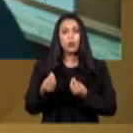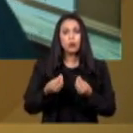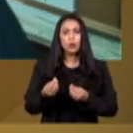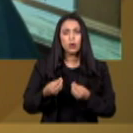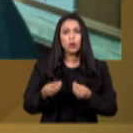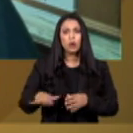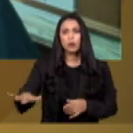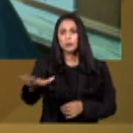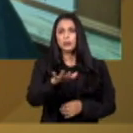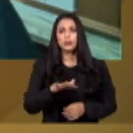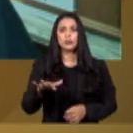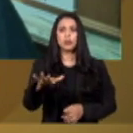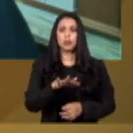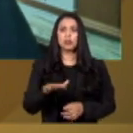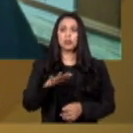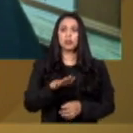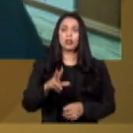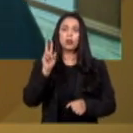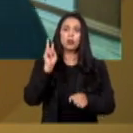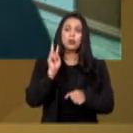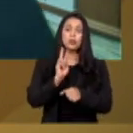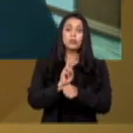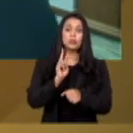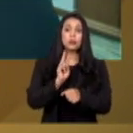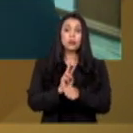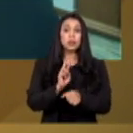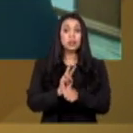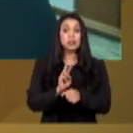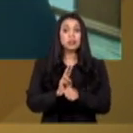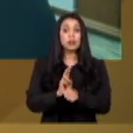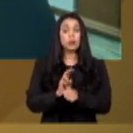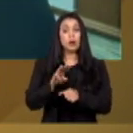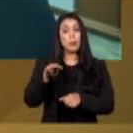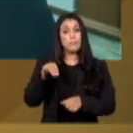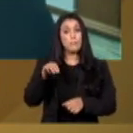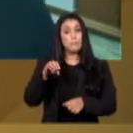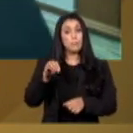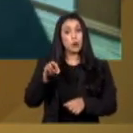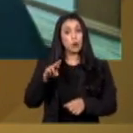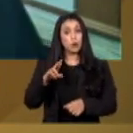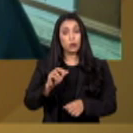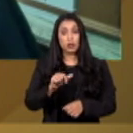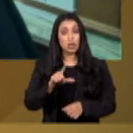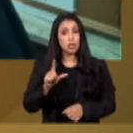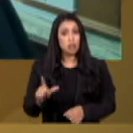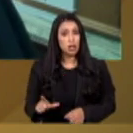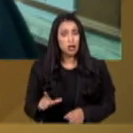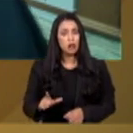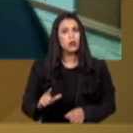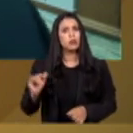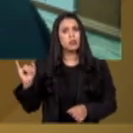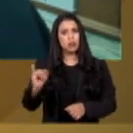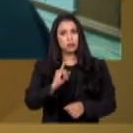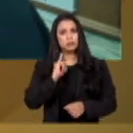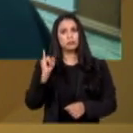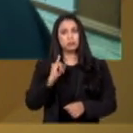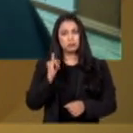com cláusulas gerais proteção à moralidade que haviam subjetivismo